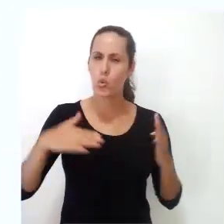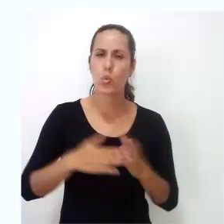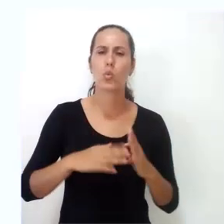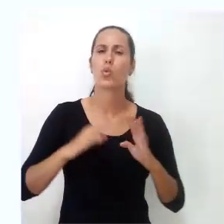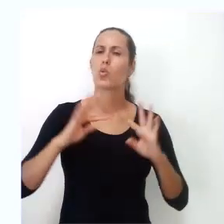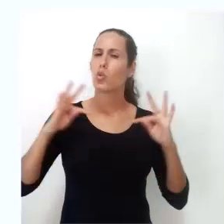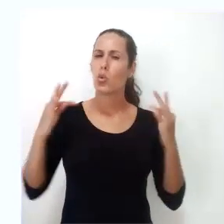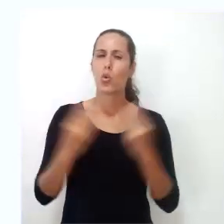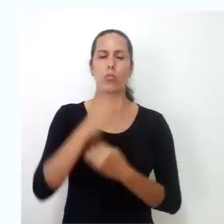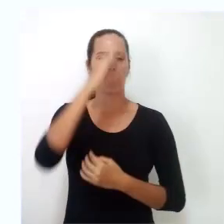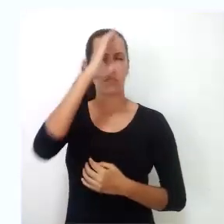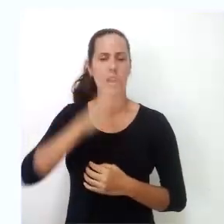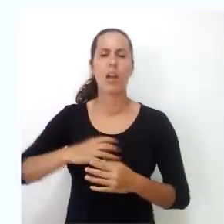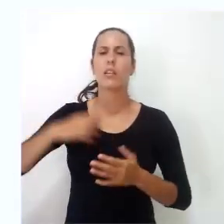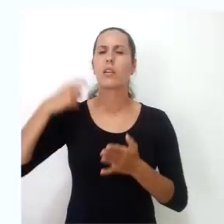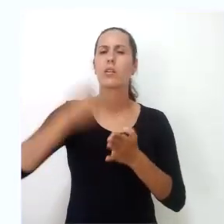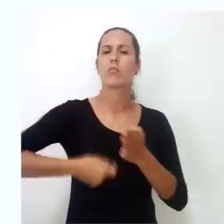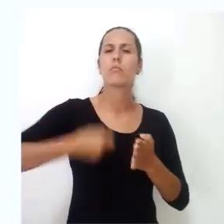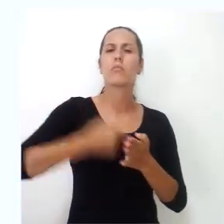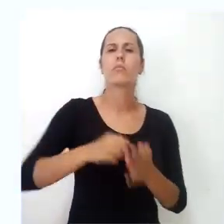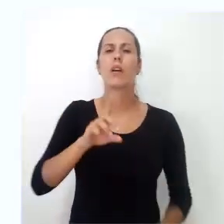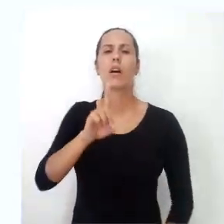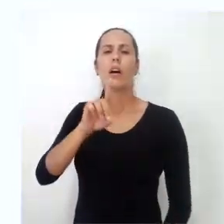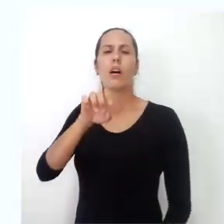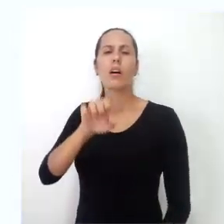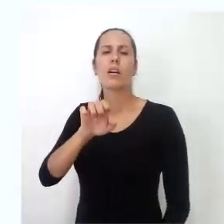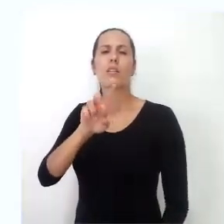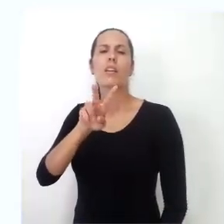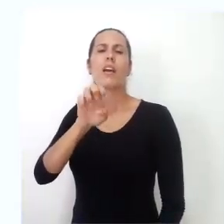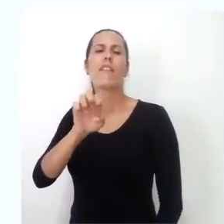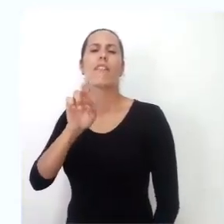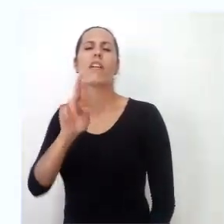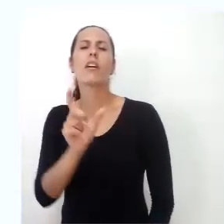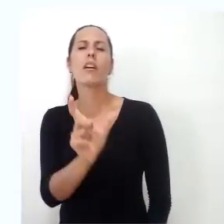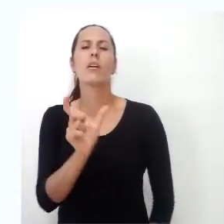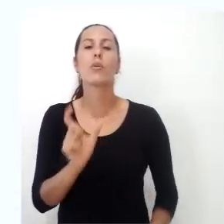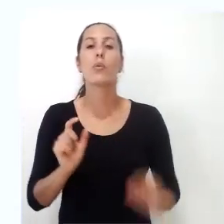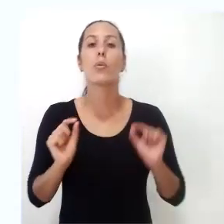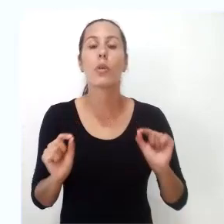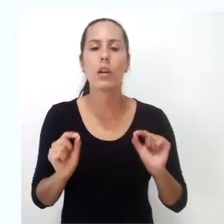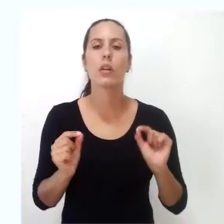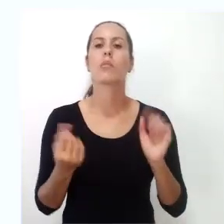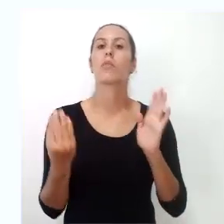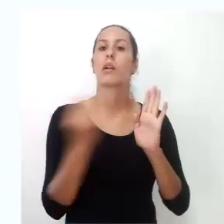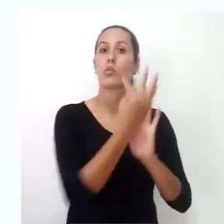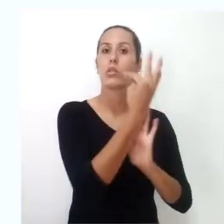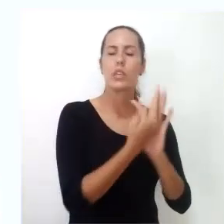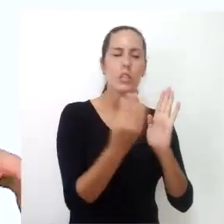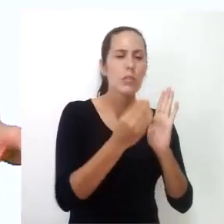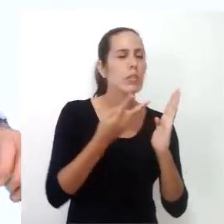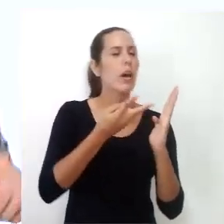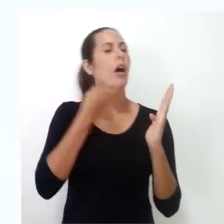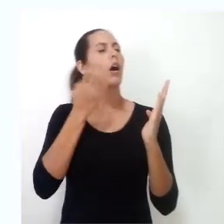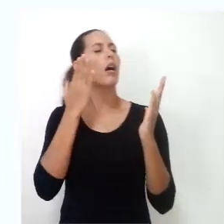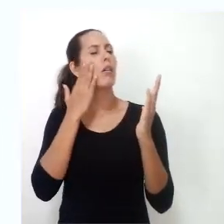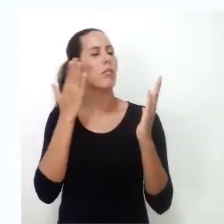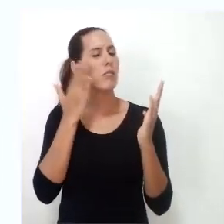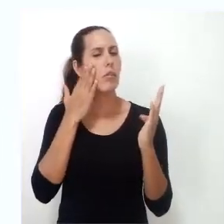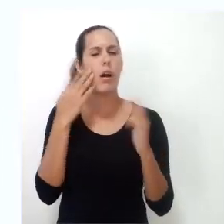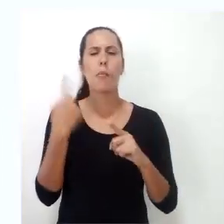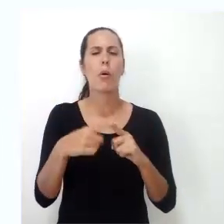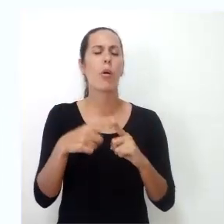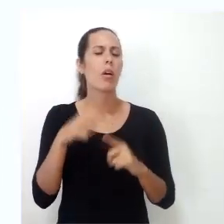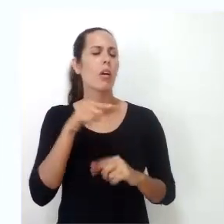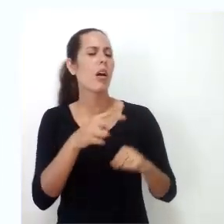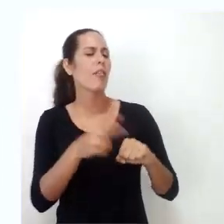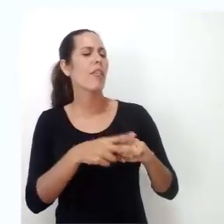aí o verbo no infinitivo. Então, qual a força desse verbo no infinitivo dentro daquele texto